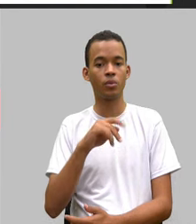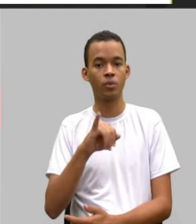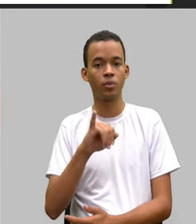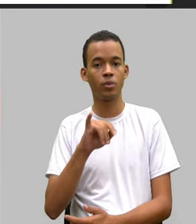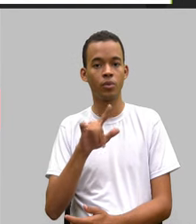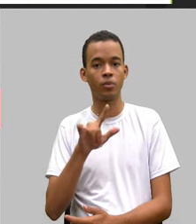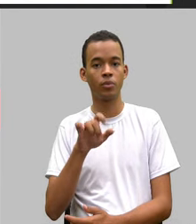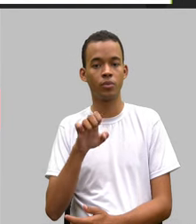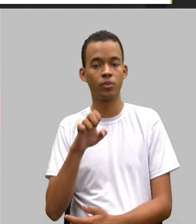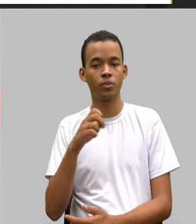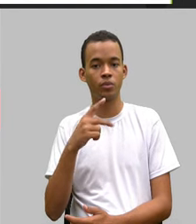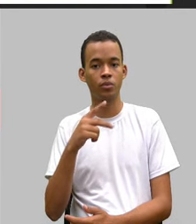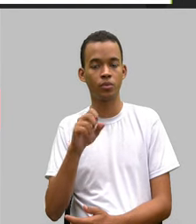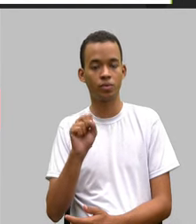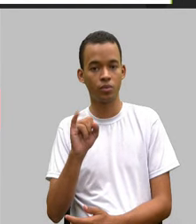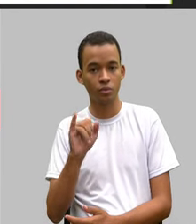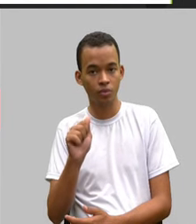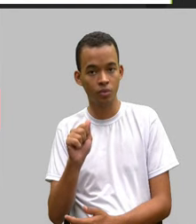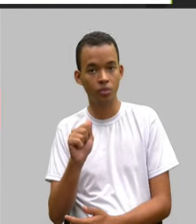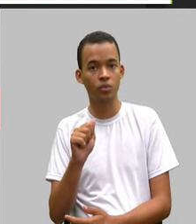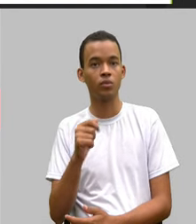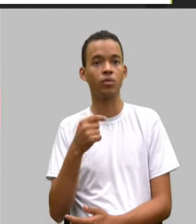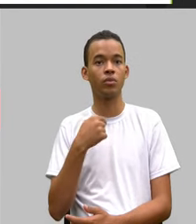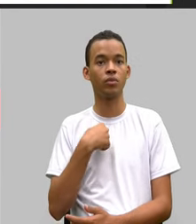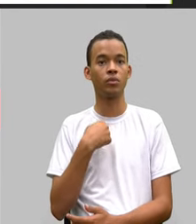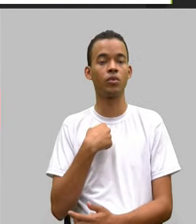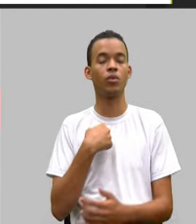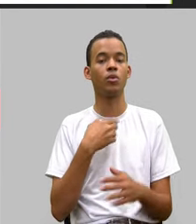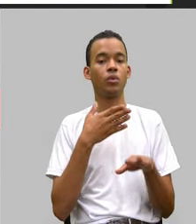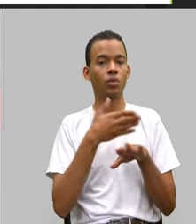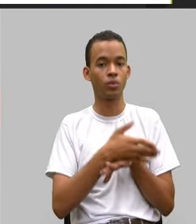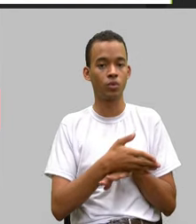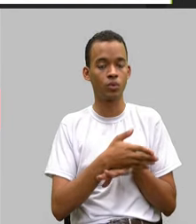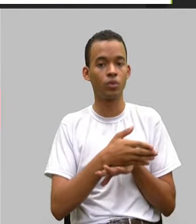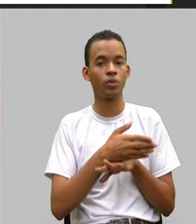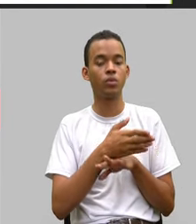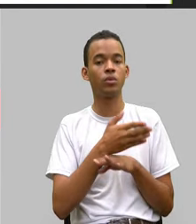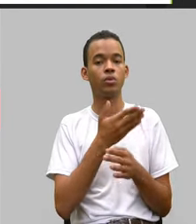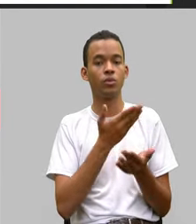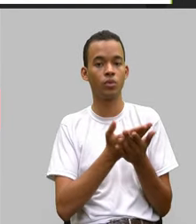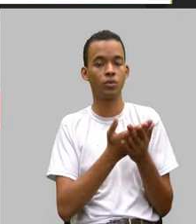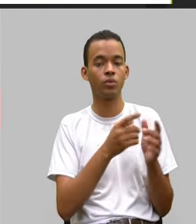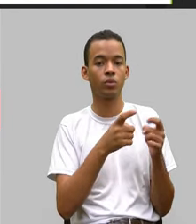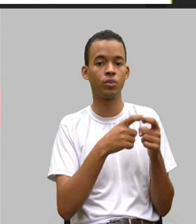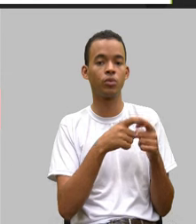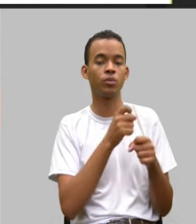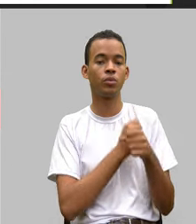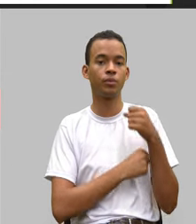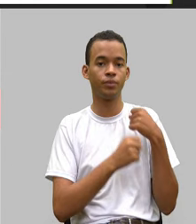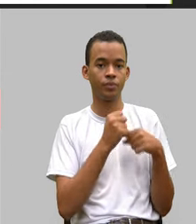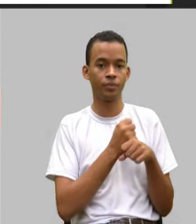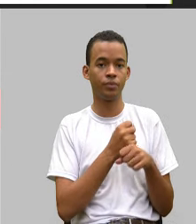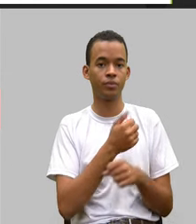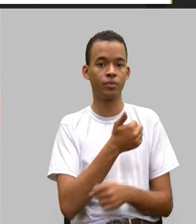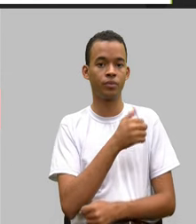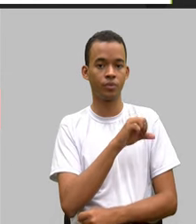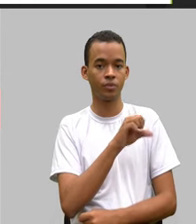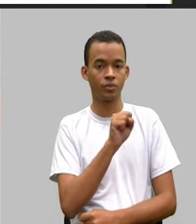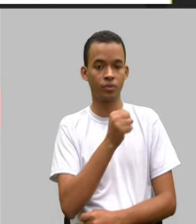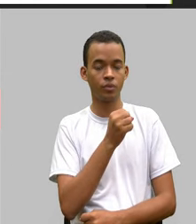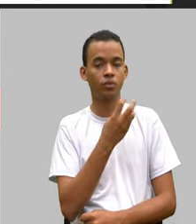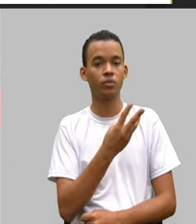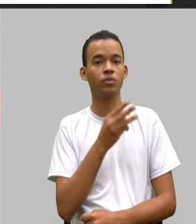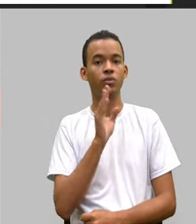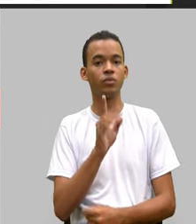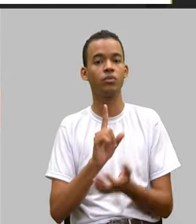conheci em 1983 quando eu entrei na faculdade de medicina tô fazendo 35 anos de formado eu entrei pra Faculdade fui direto